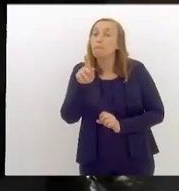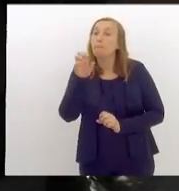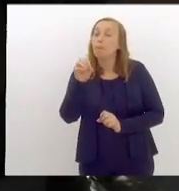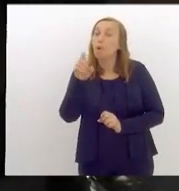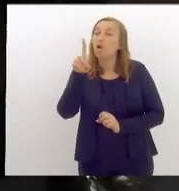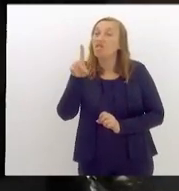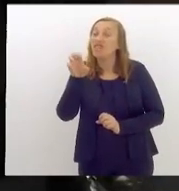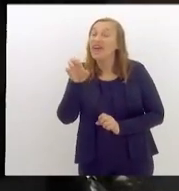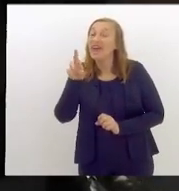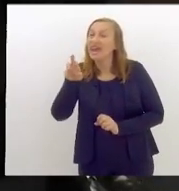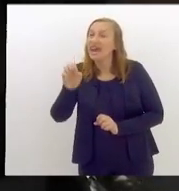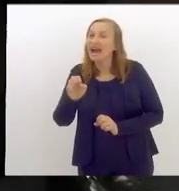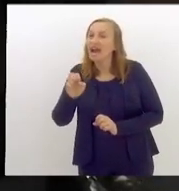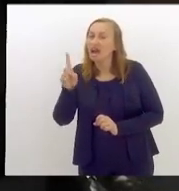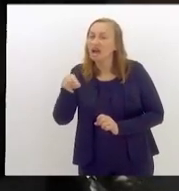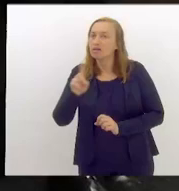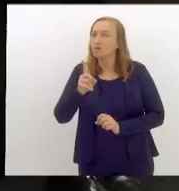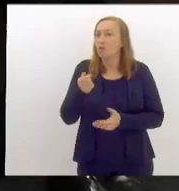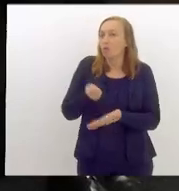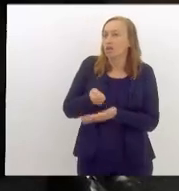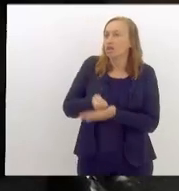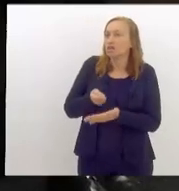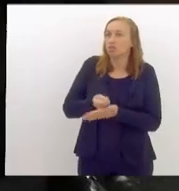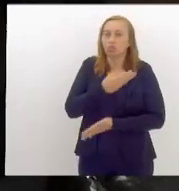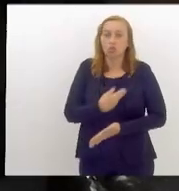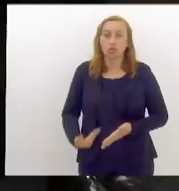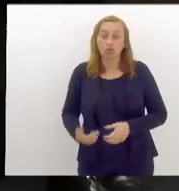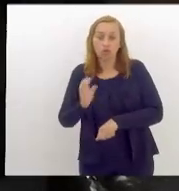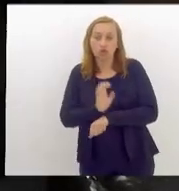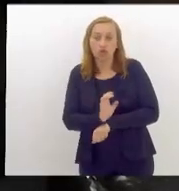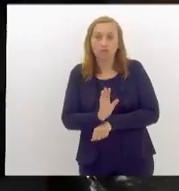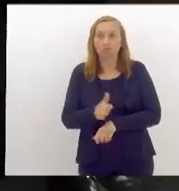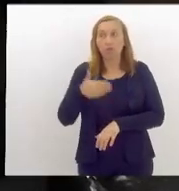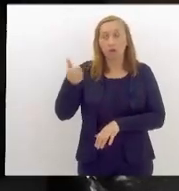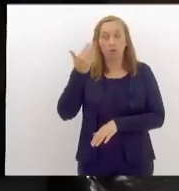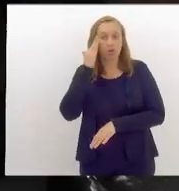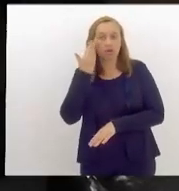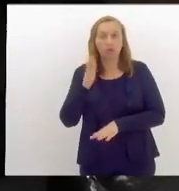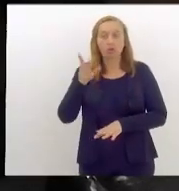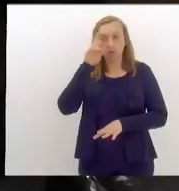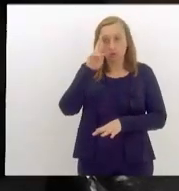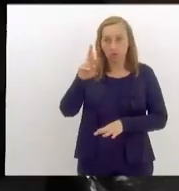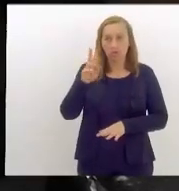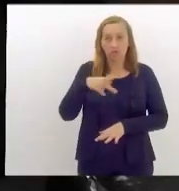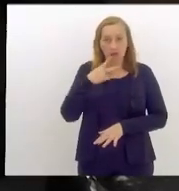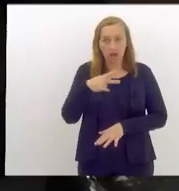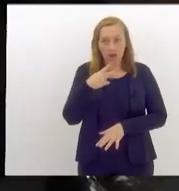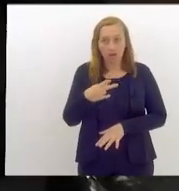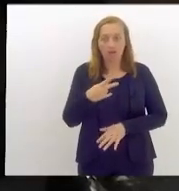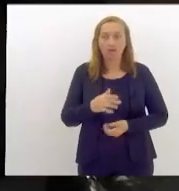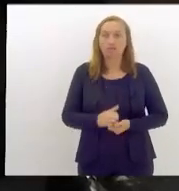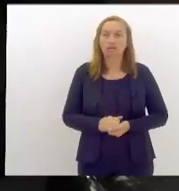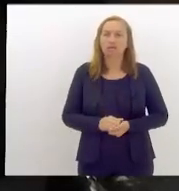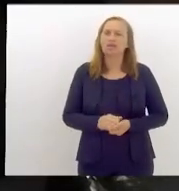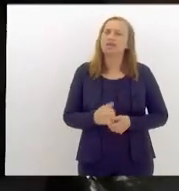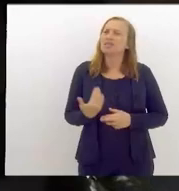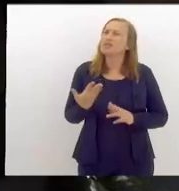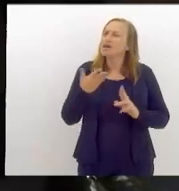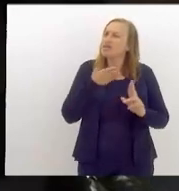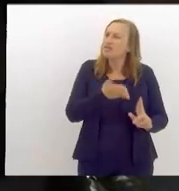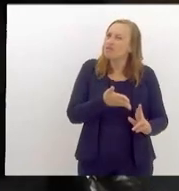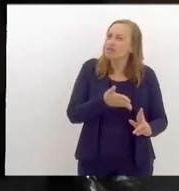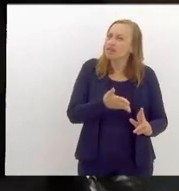uma obrigação do Governo do Estado e salva o melhor juízo quando vossa excelência quando vossa excelência se refere